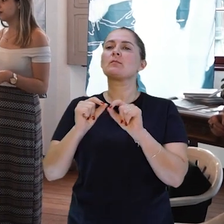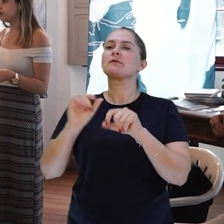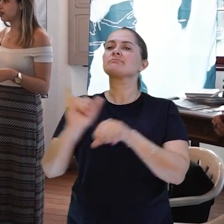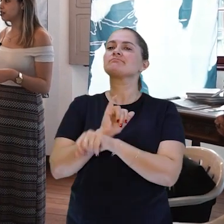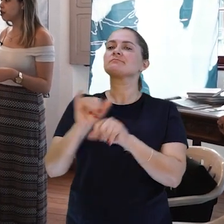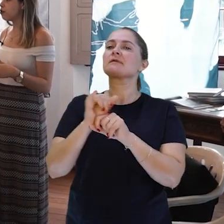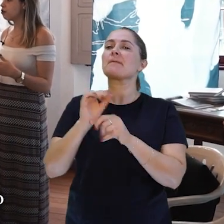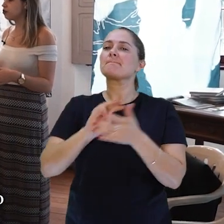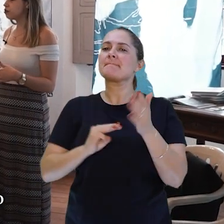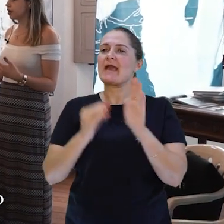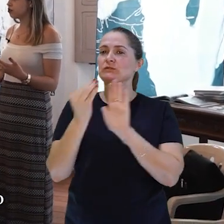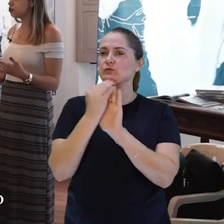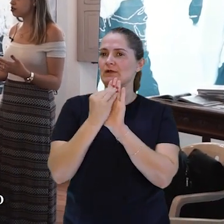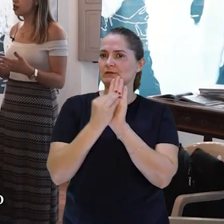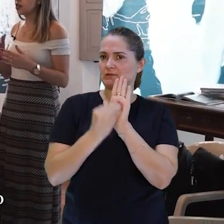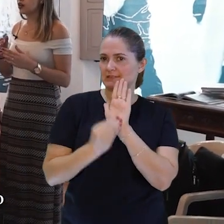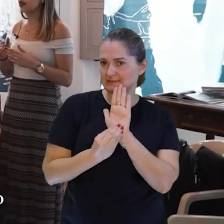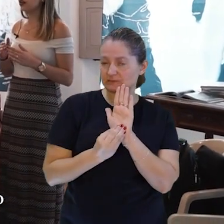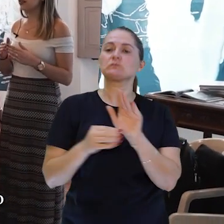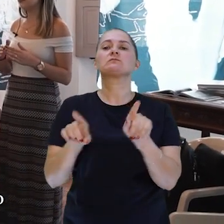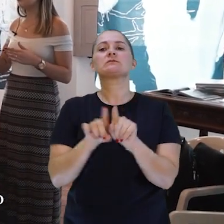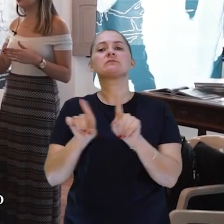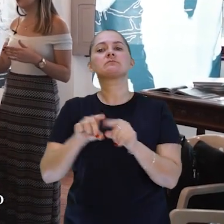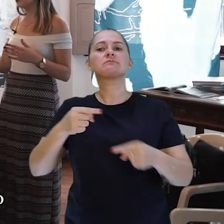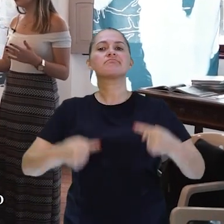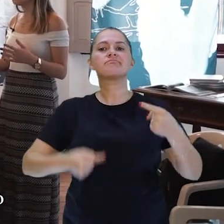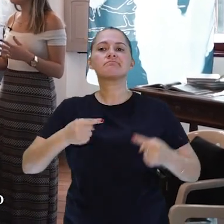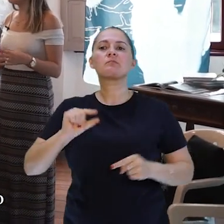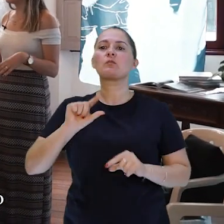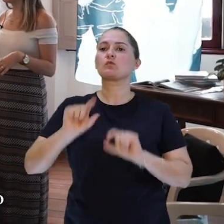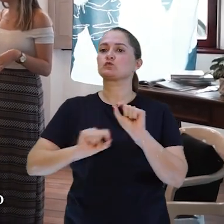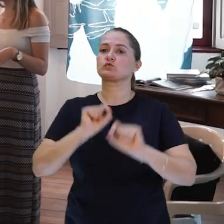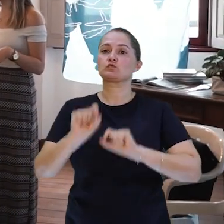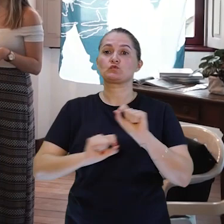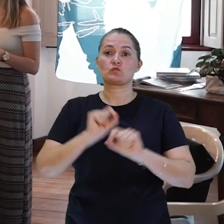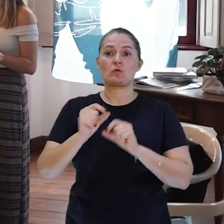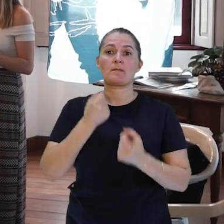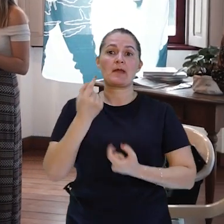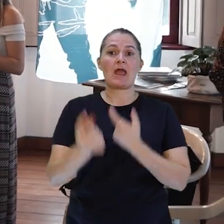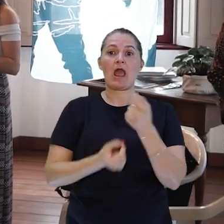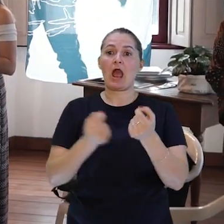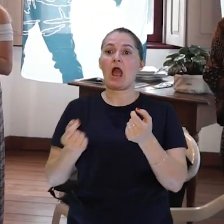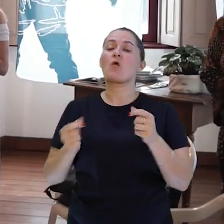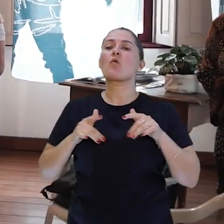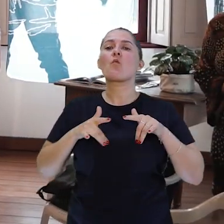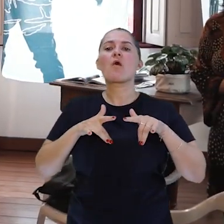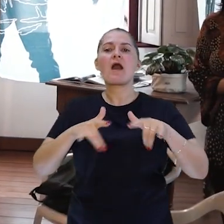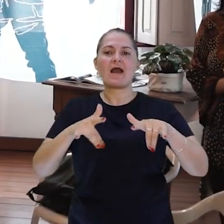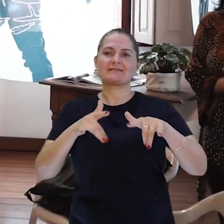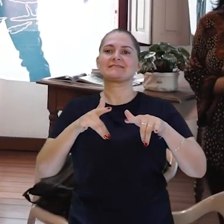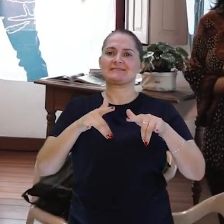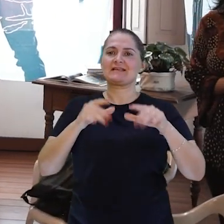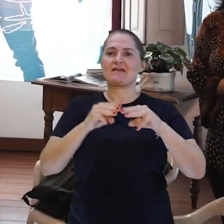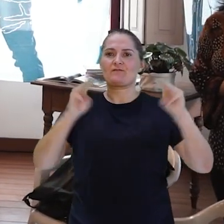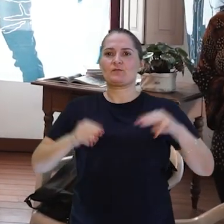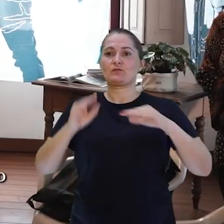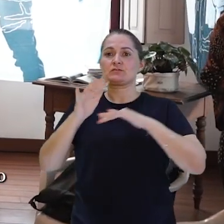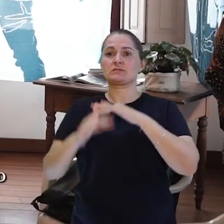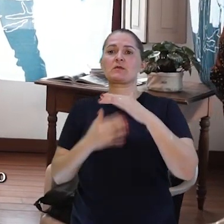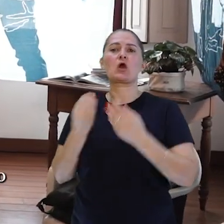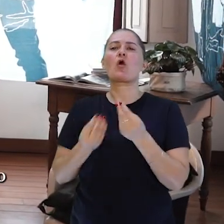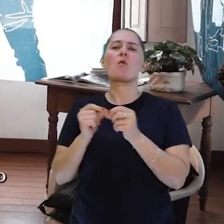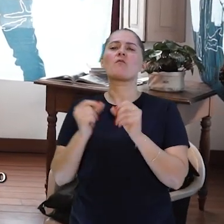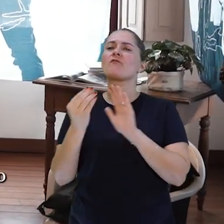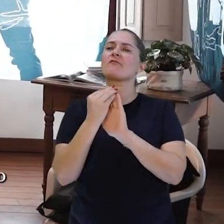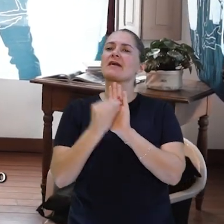formas de catalogação, alguns métodos e também depois discutir um pouquinho sobre alguns acervos do Museu do Imigrante,